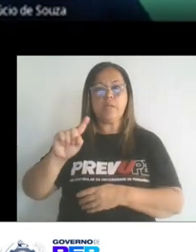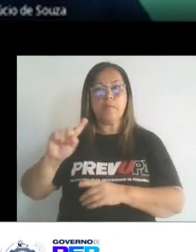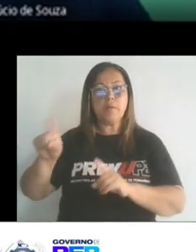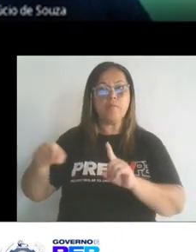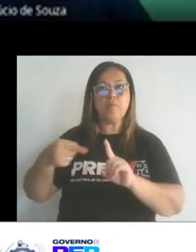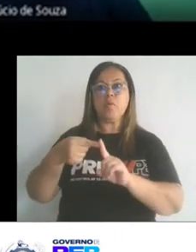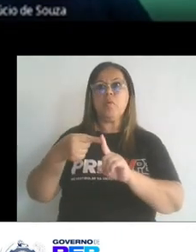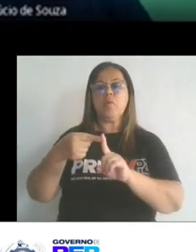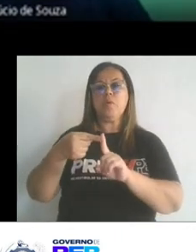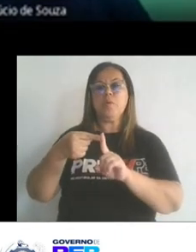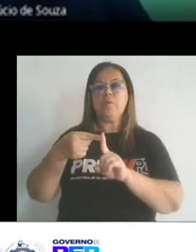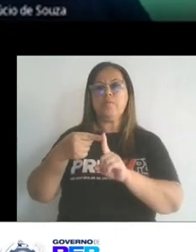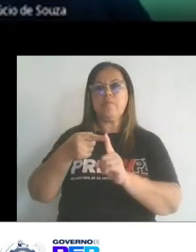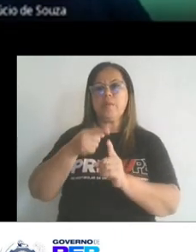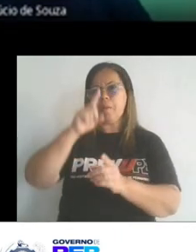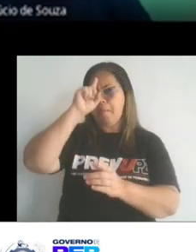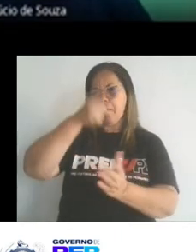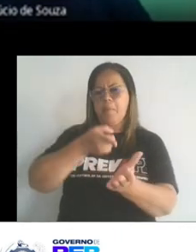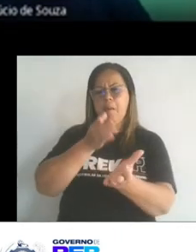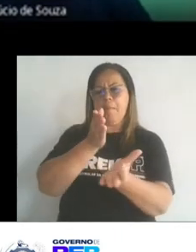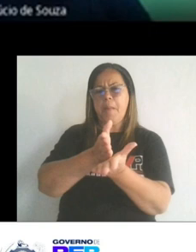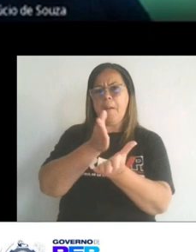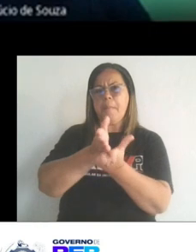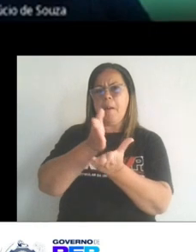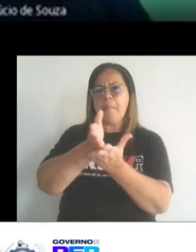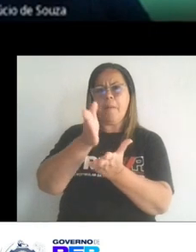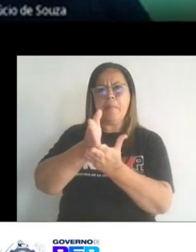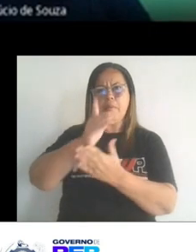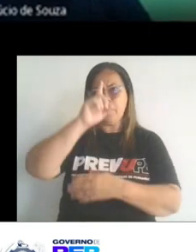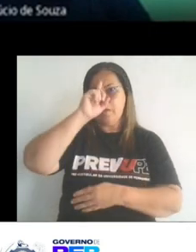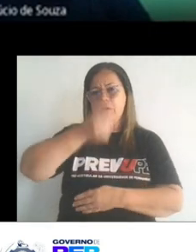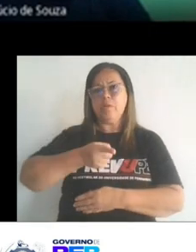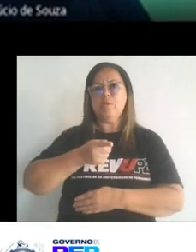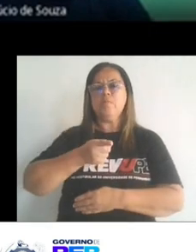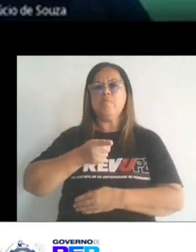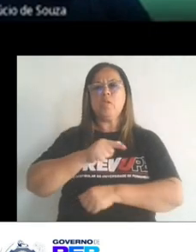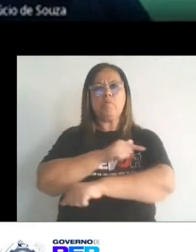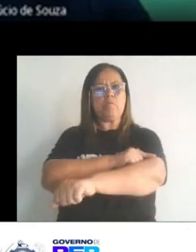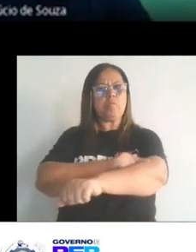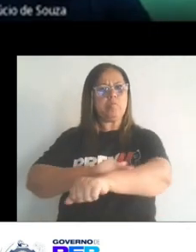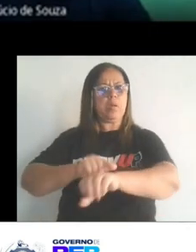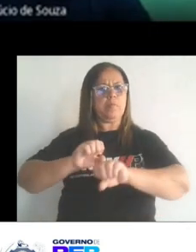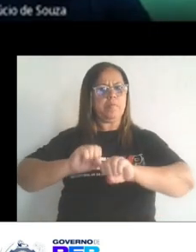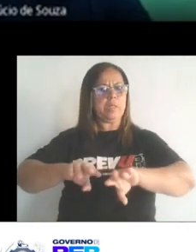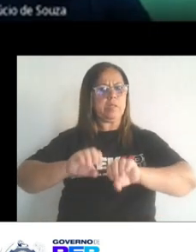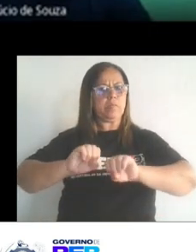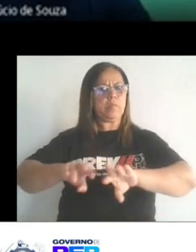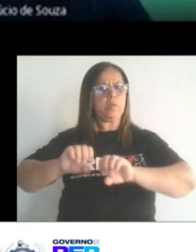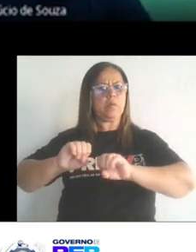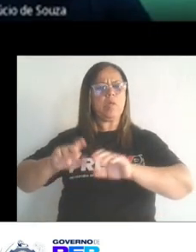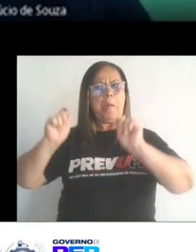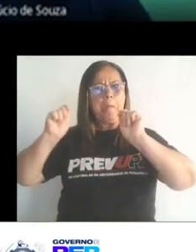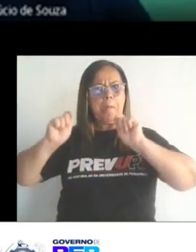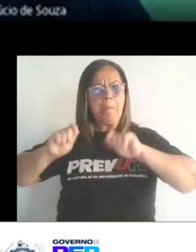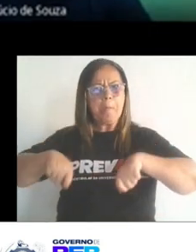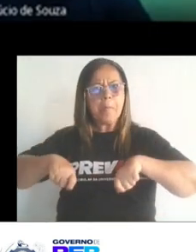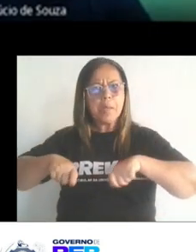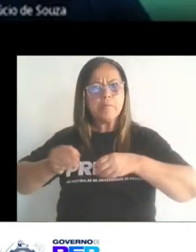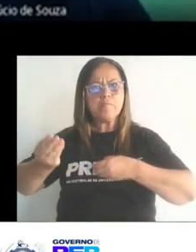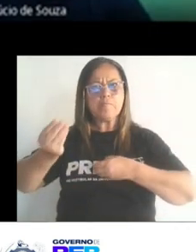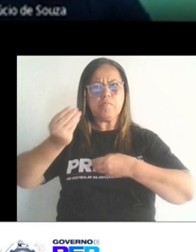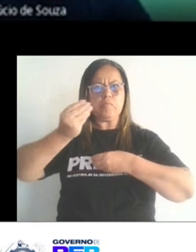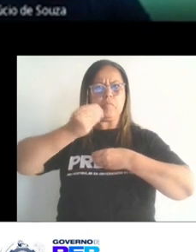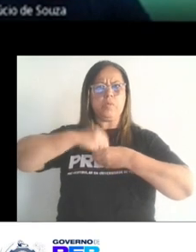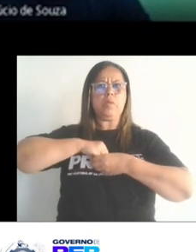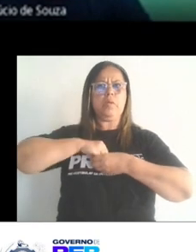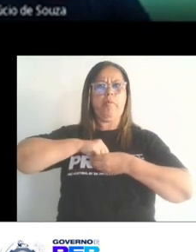esse objetivo o fascismo conta com autoridade e disciplina capazes de penetrar no espírito